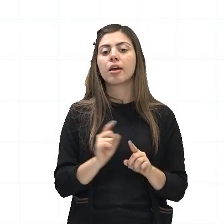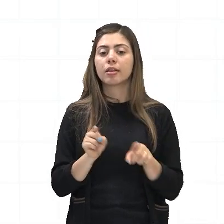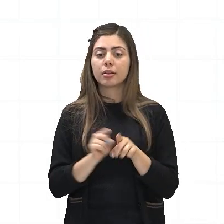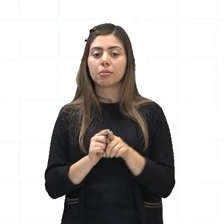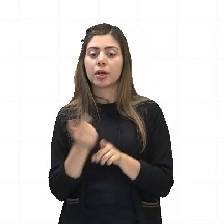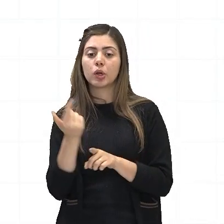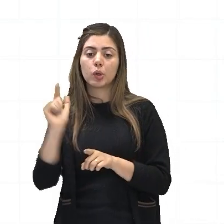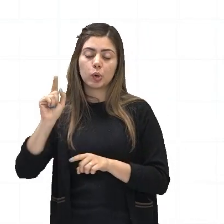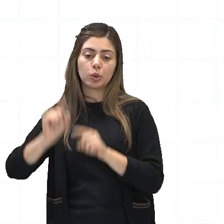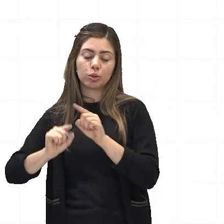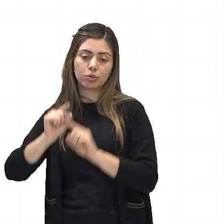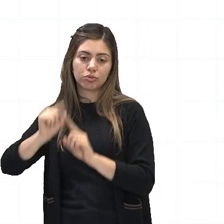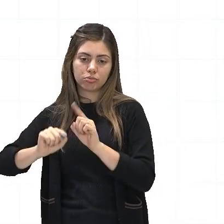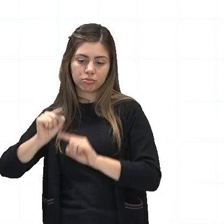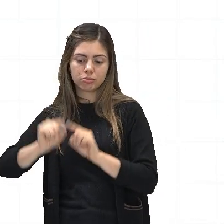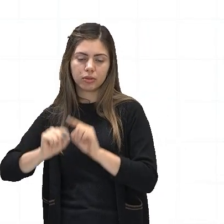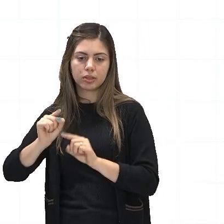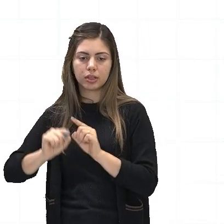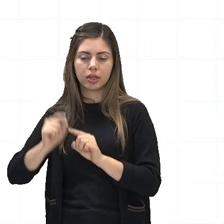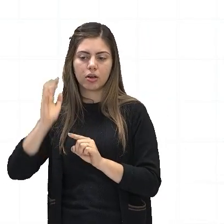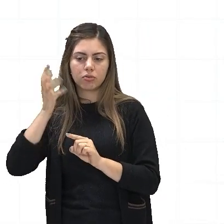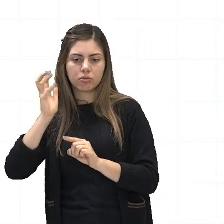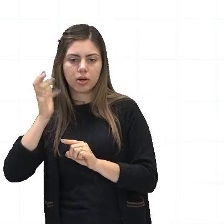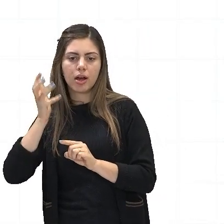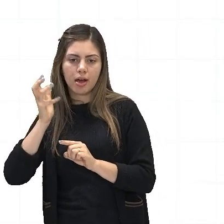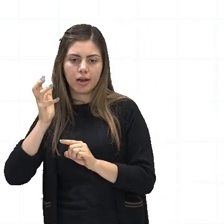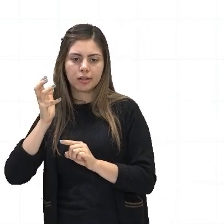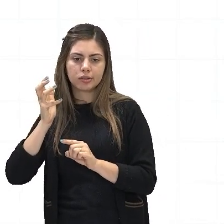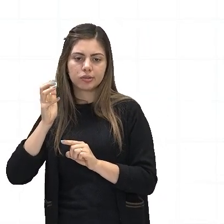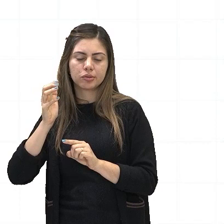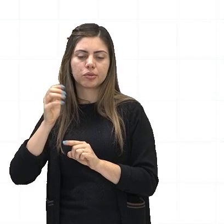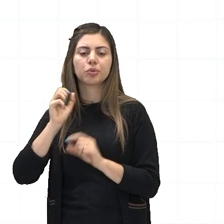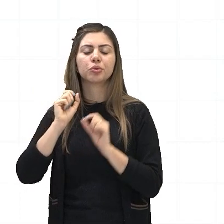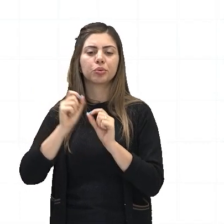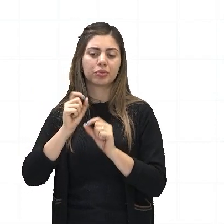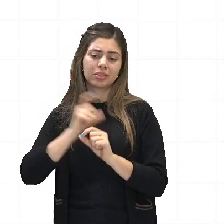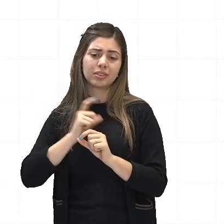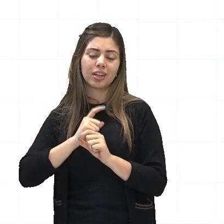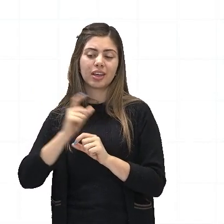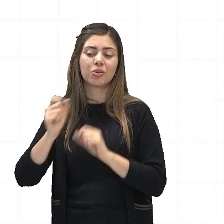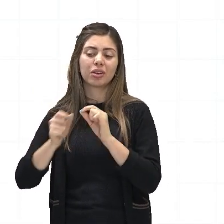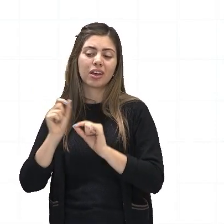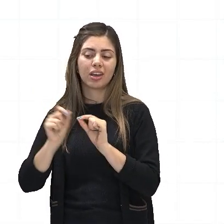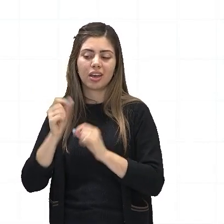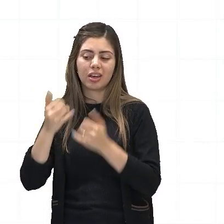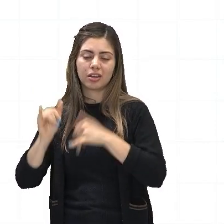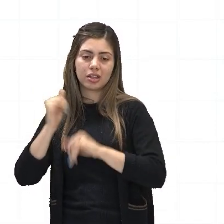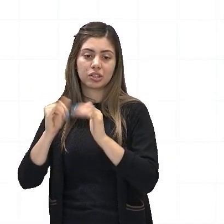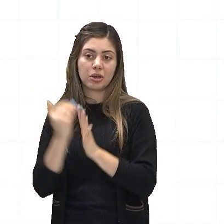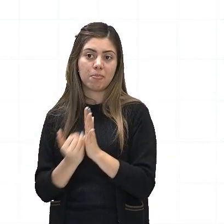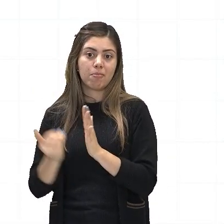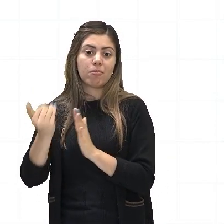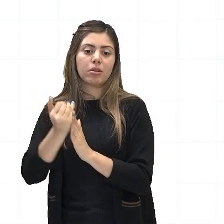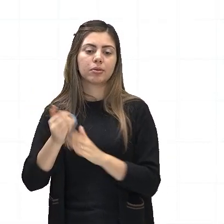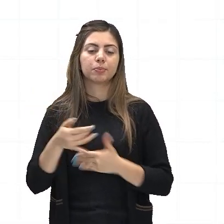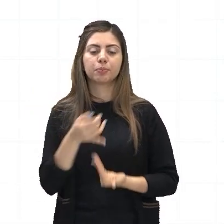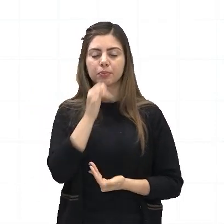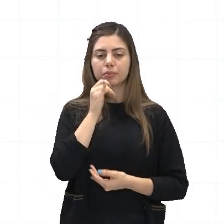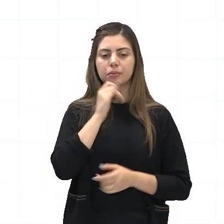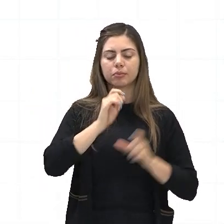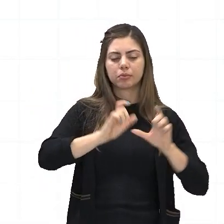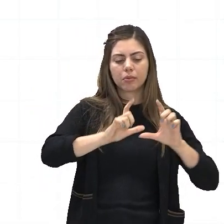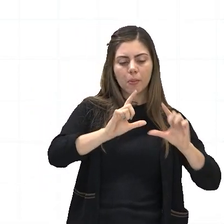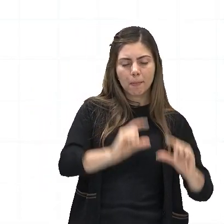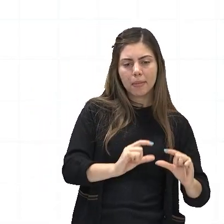em energia sonora. E aí você está visualizando aí na imagem, aquele radinho, né, que você vai às vezes ouvir as notícias ali do dia a dia, tem gente que